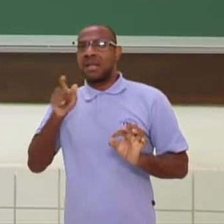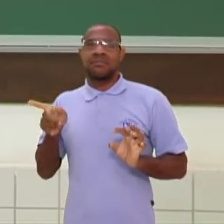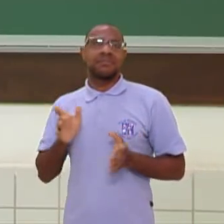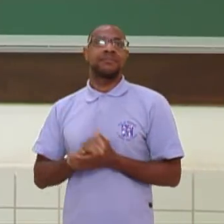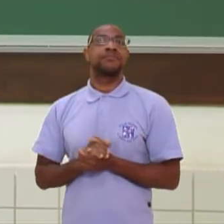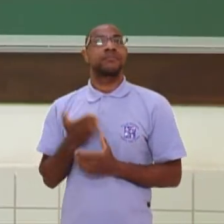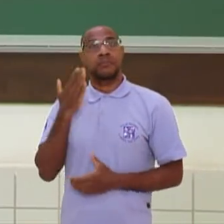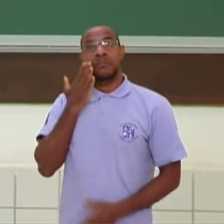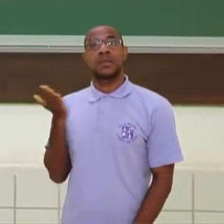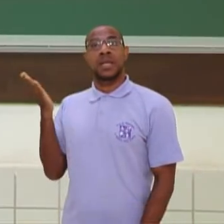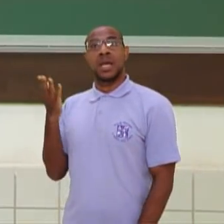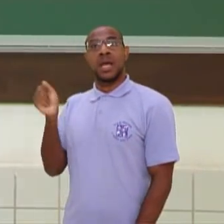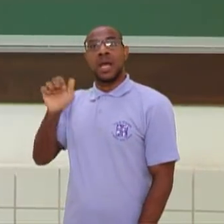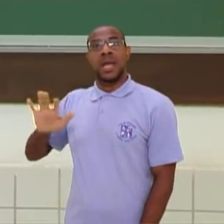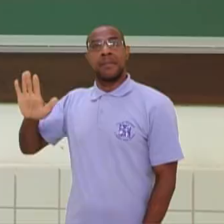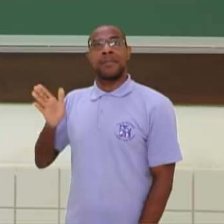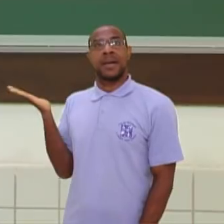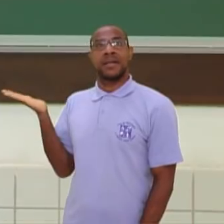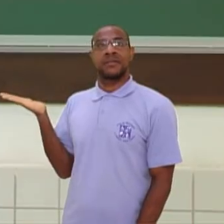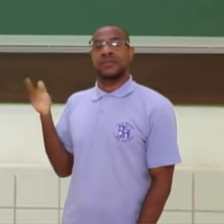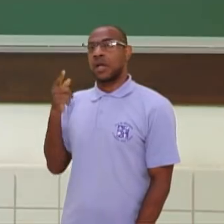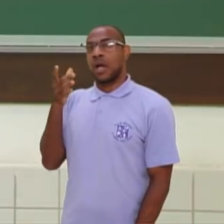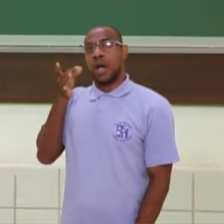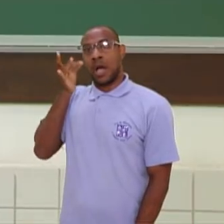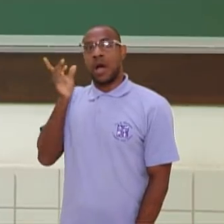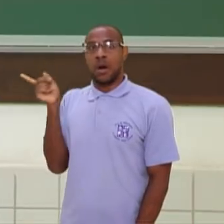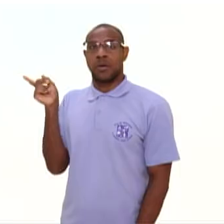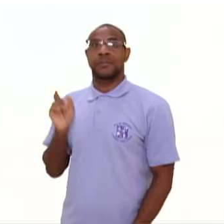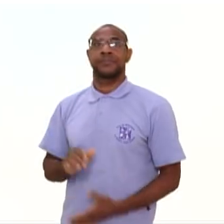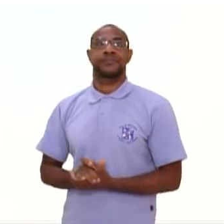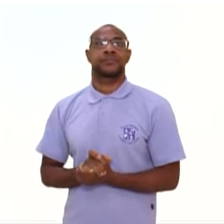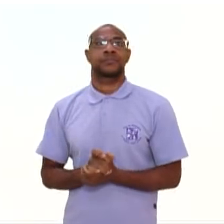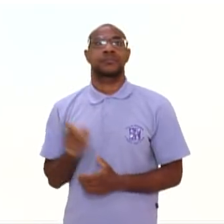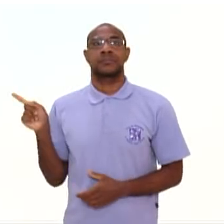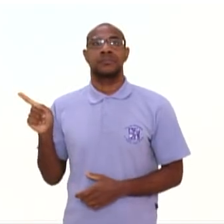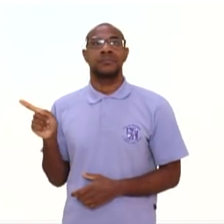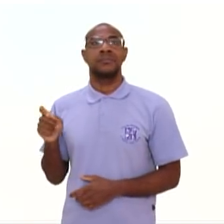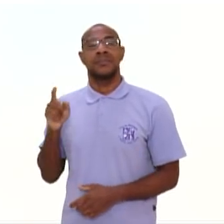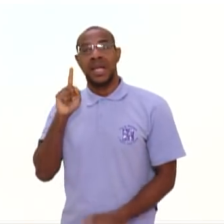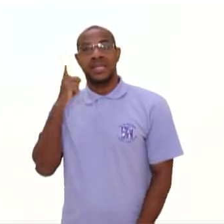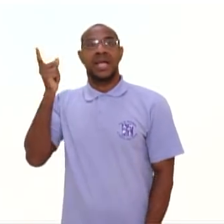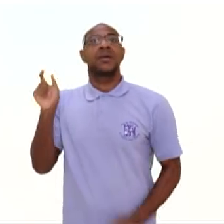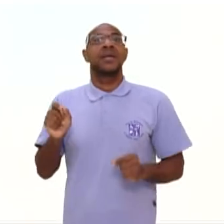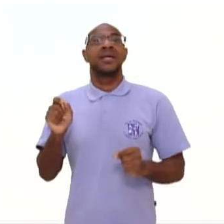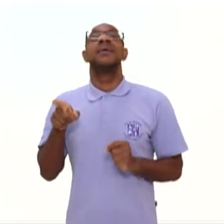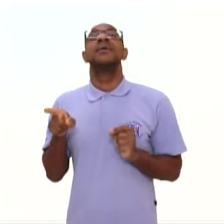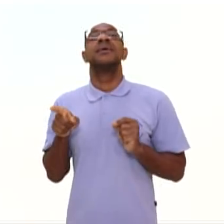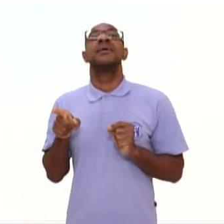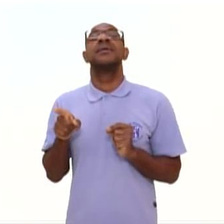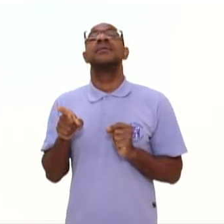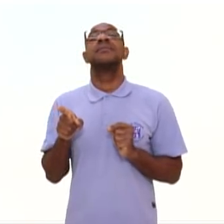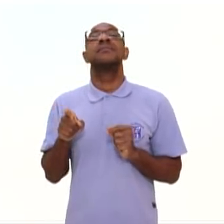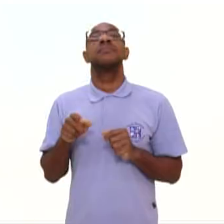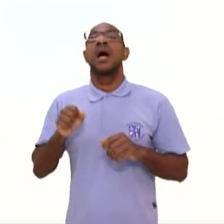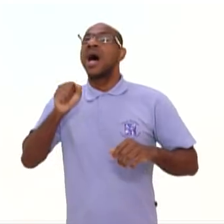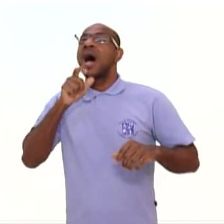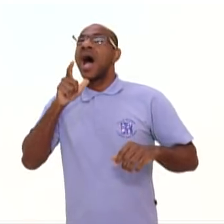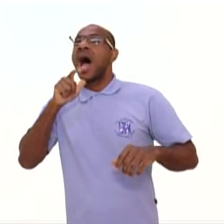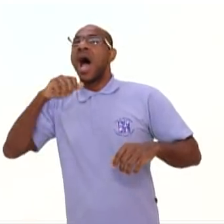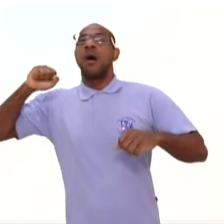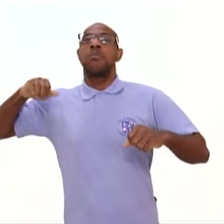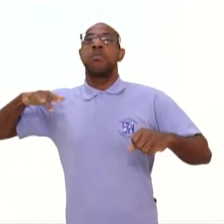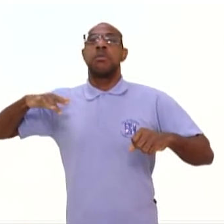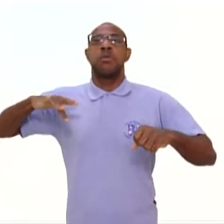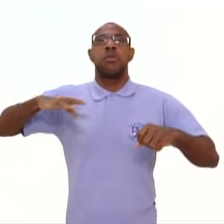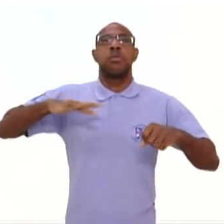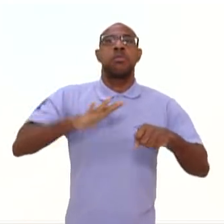Então eu trouxe algumas imagens para vocês até para estar reforçando esse contexto ali, ó. Dentro dessas ideias, a gente tem a ideia aqui de uma onda que está